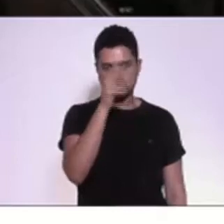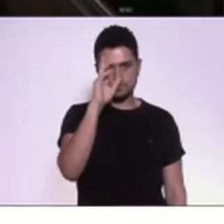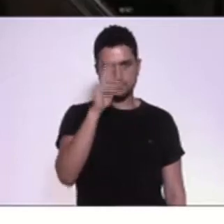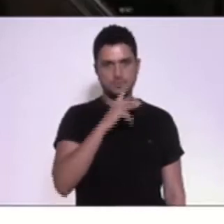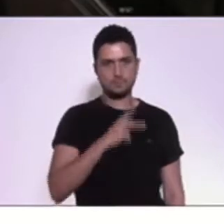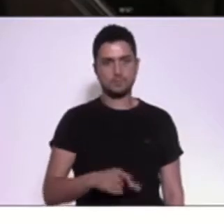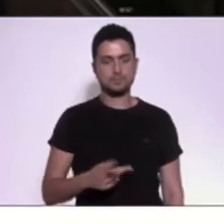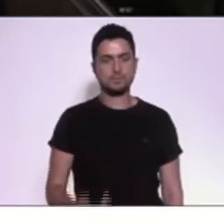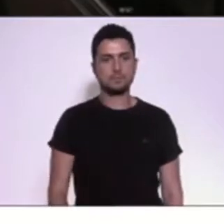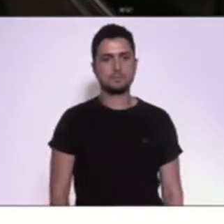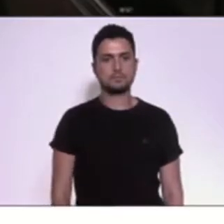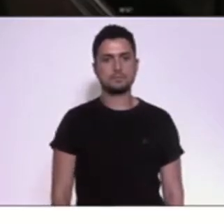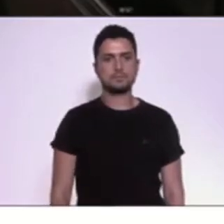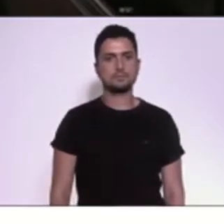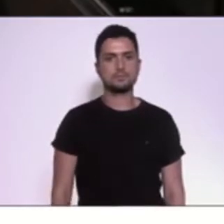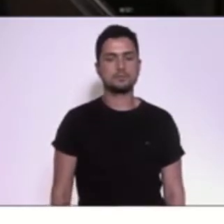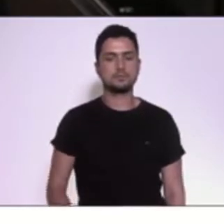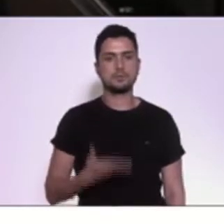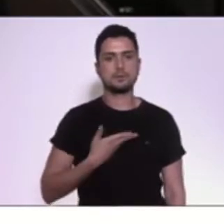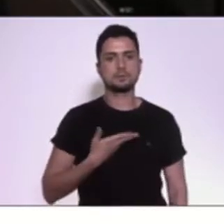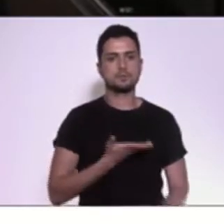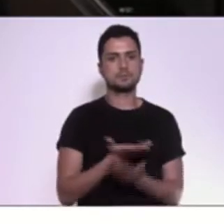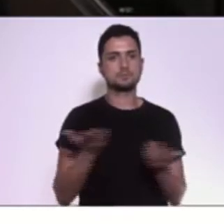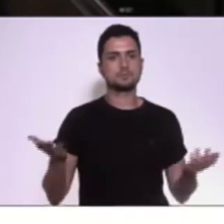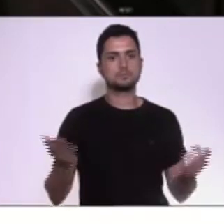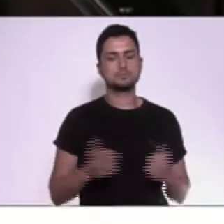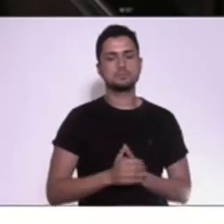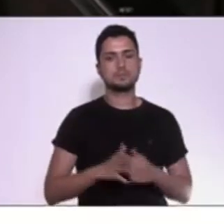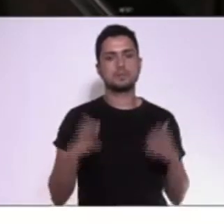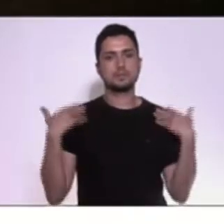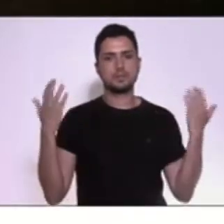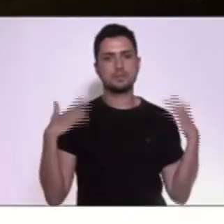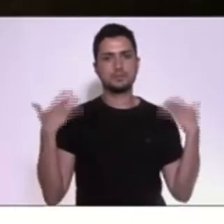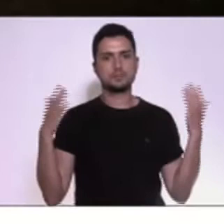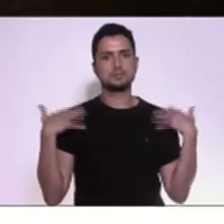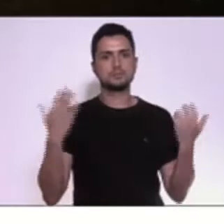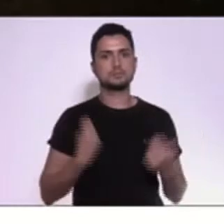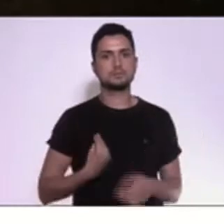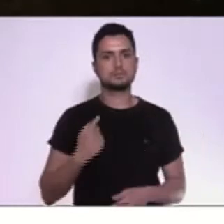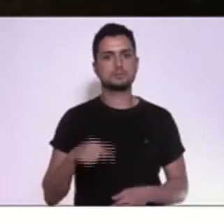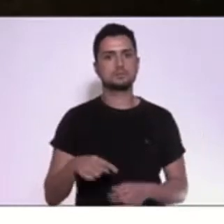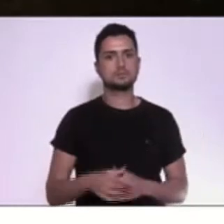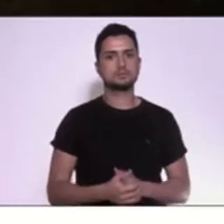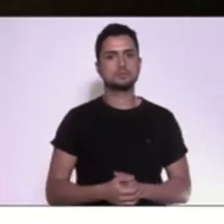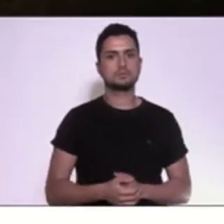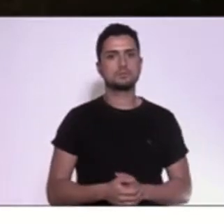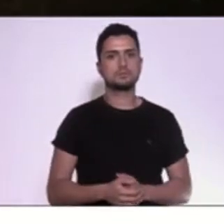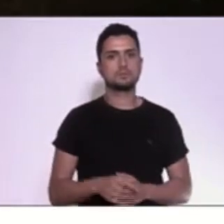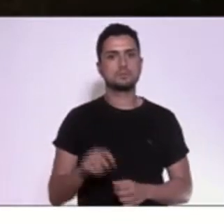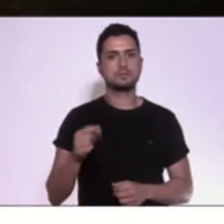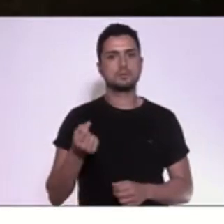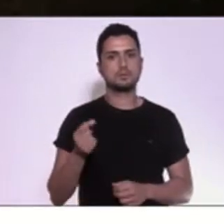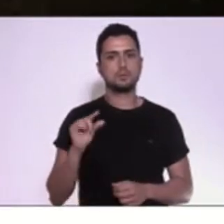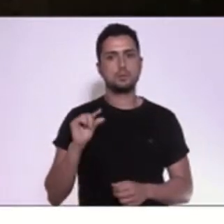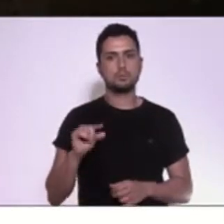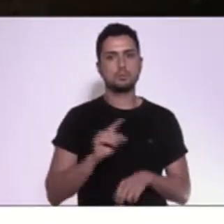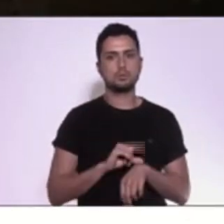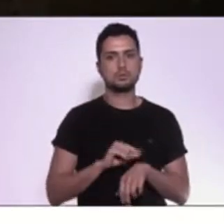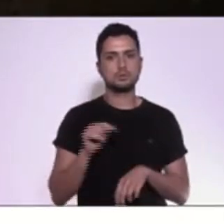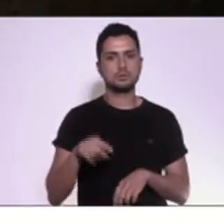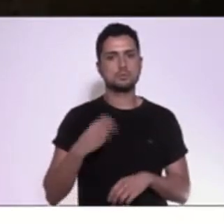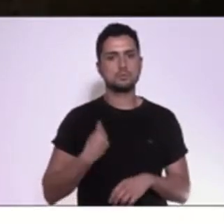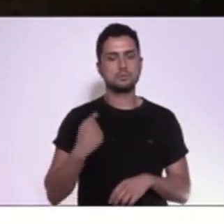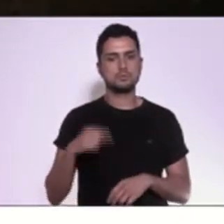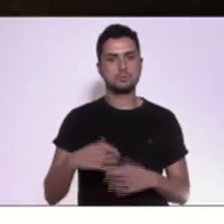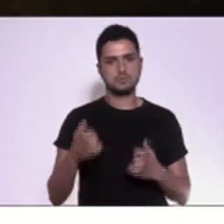Senhor presidente, demais companheiros, motivo de muita alegria em tão pouco tempo nessa casa. Quero